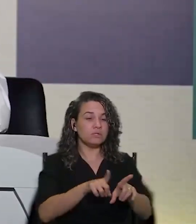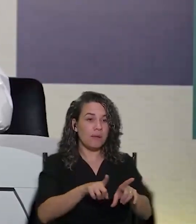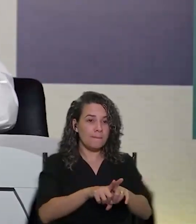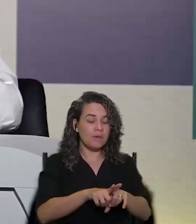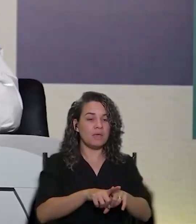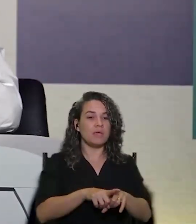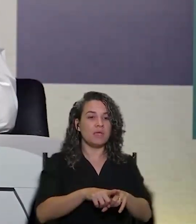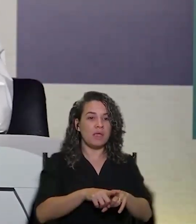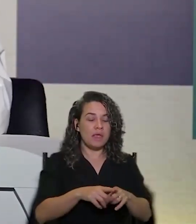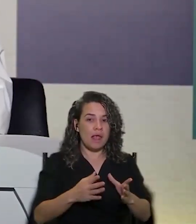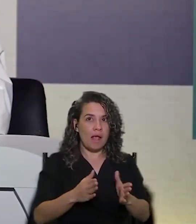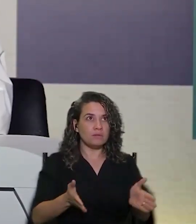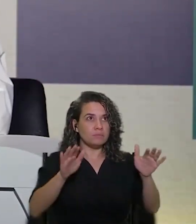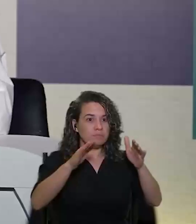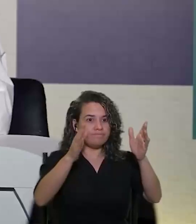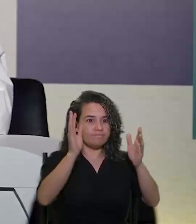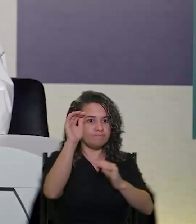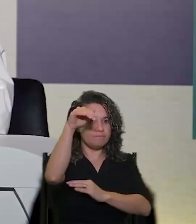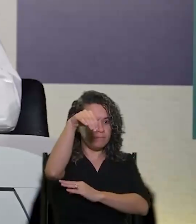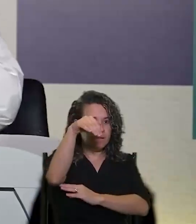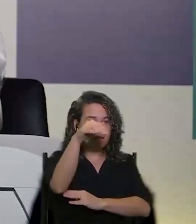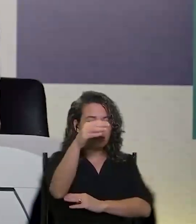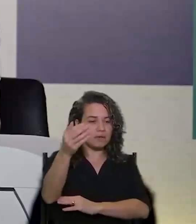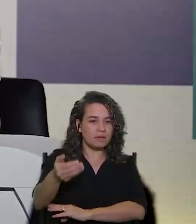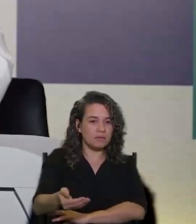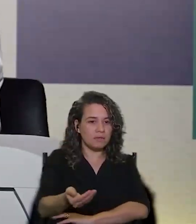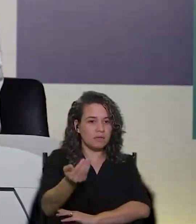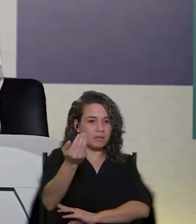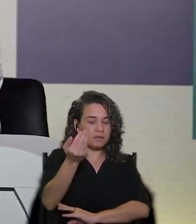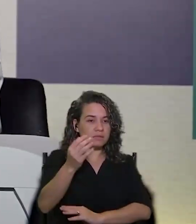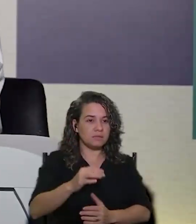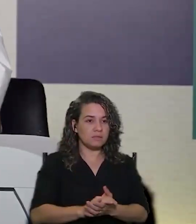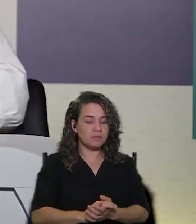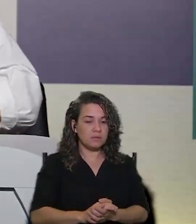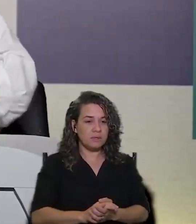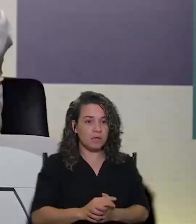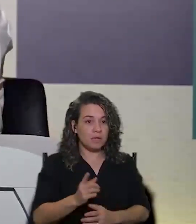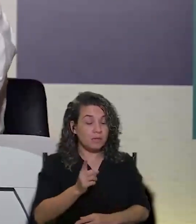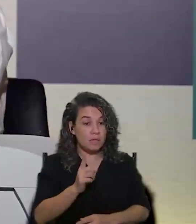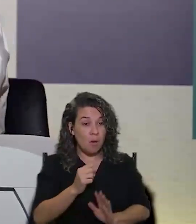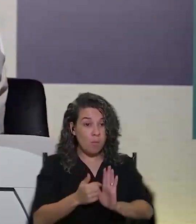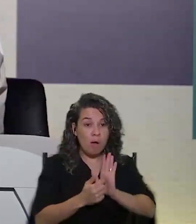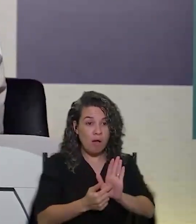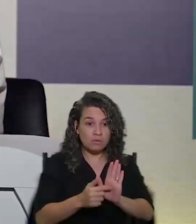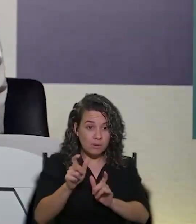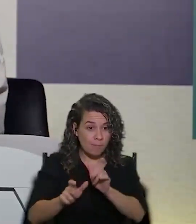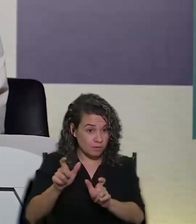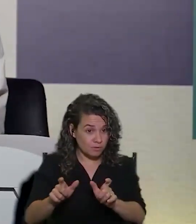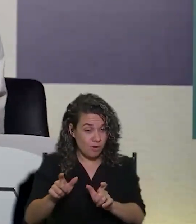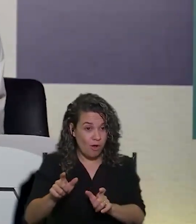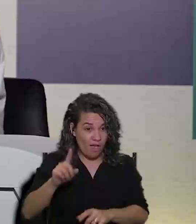as pessoas que, de fato, construíram Brasília, né? Elas ficaram fora das fotos e confinadas às cidades